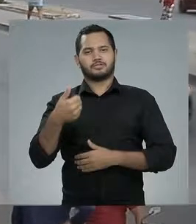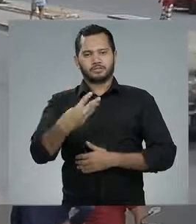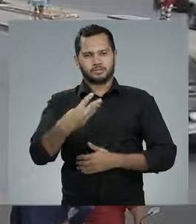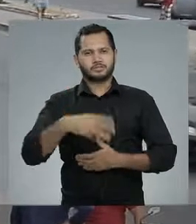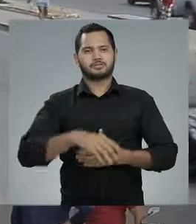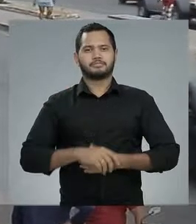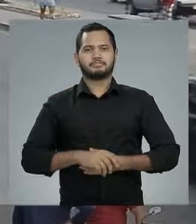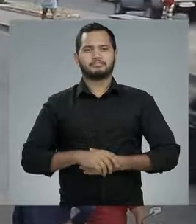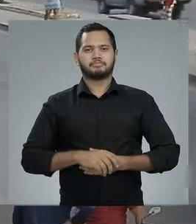o transporte, o emprego, para valorizar a vida. Esse é o nosso compromisso com todos os manauaras. Não